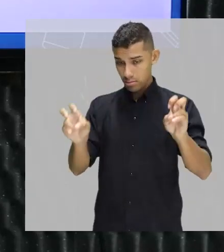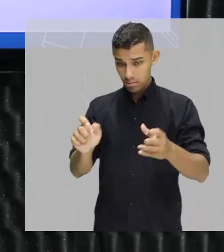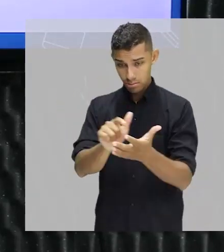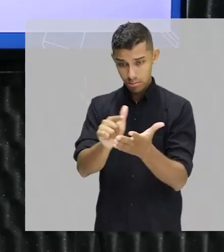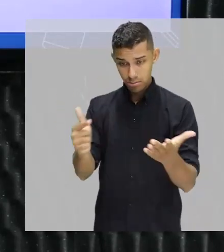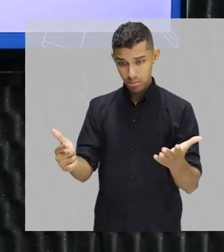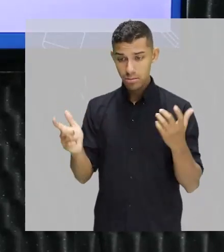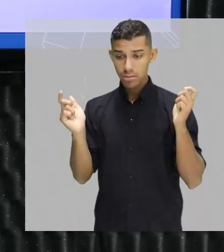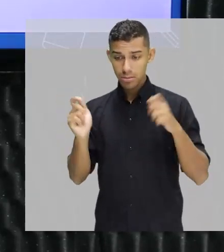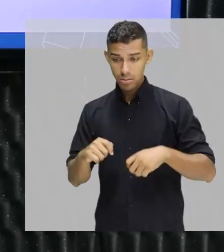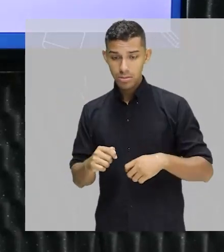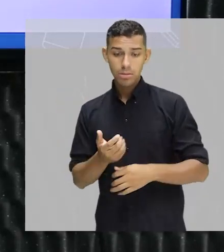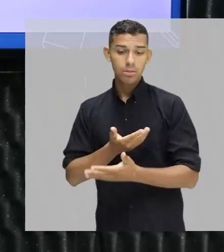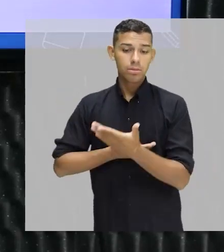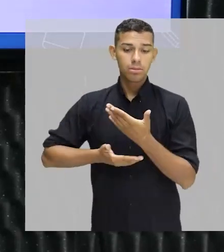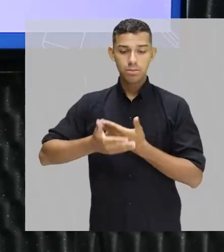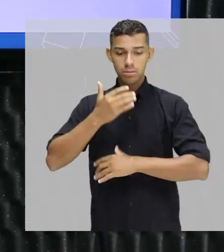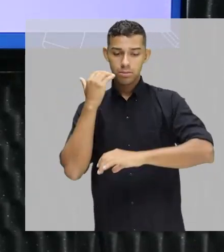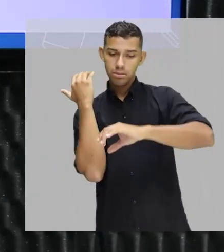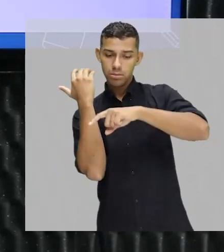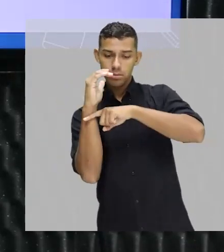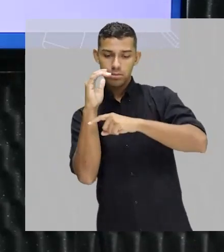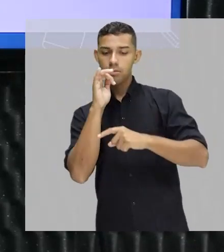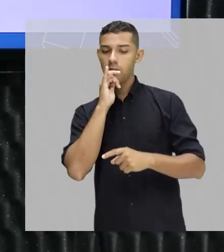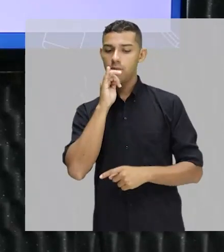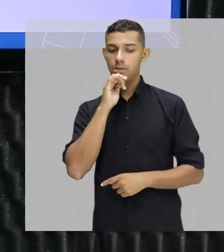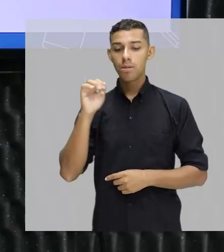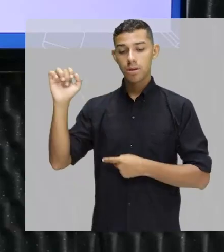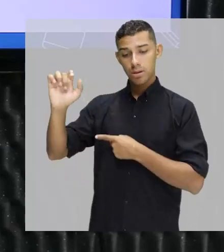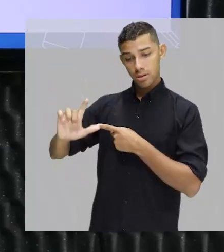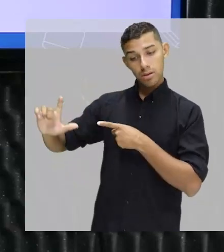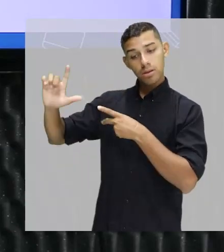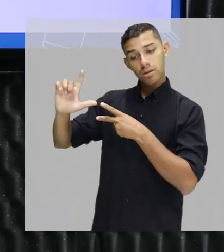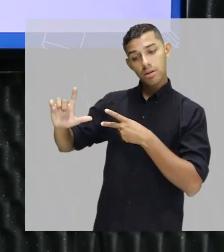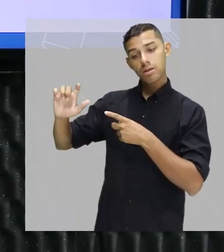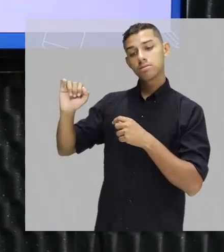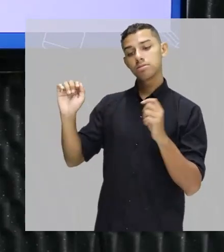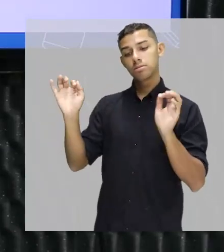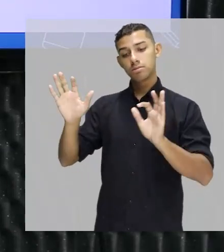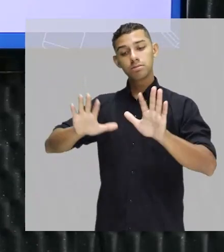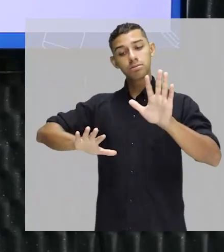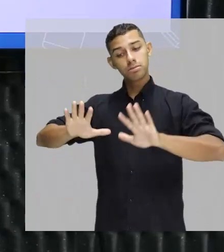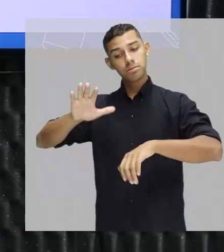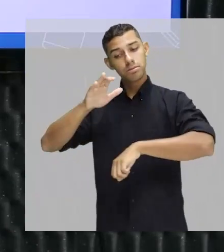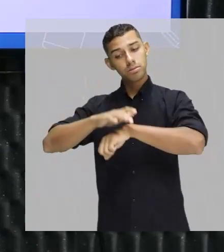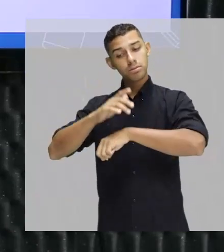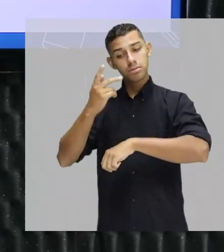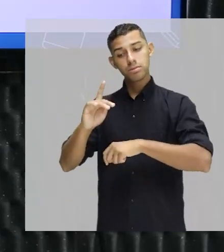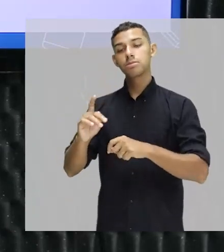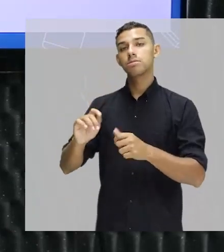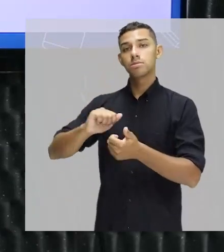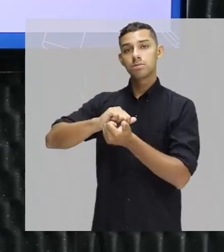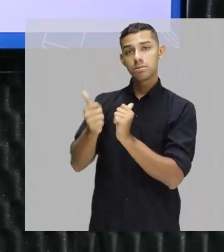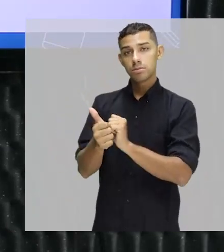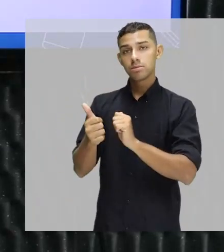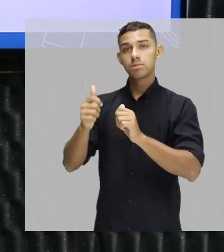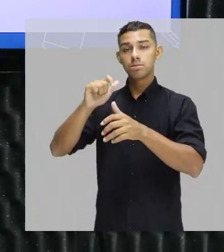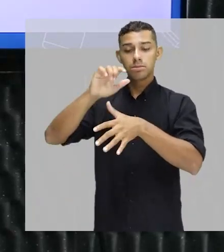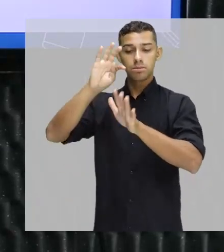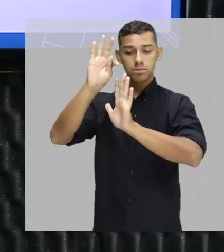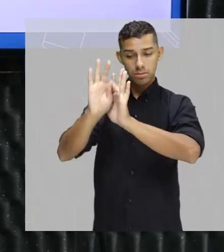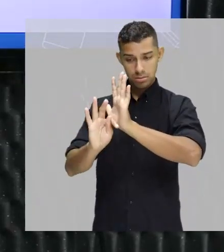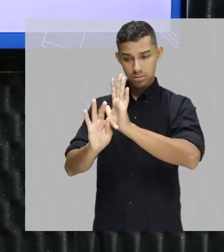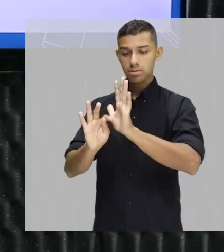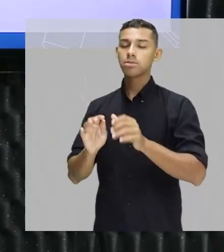jornalístico, devido ao meio no qual é publicado, e literário, devido ao estilo aplicado ao texto. Outro gênero